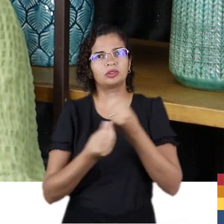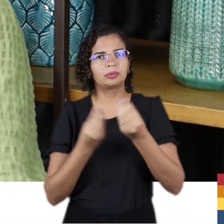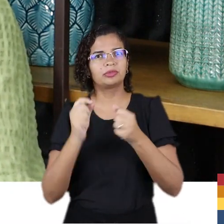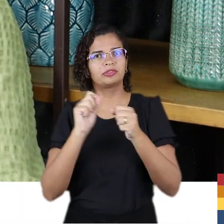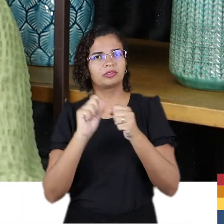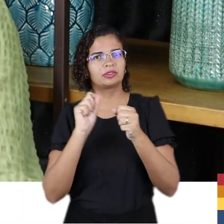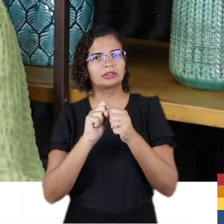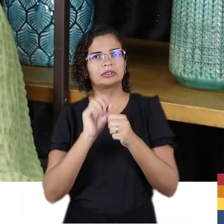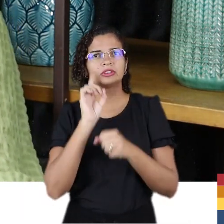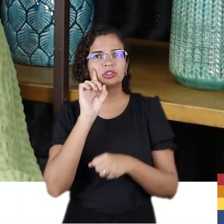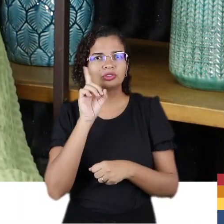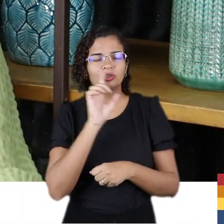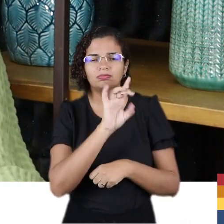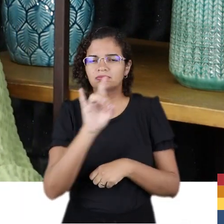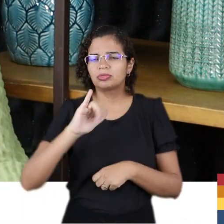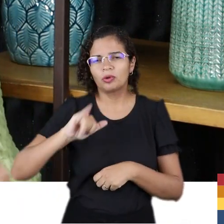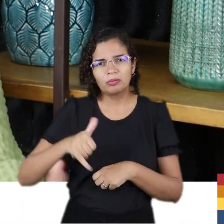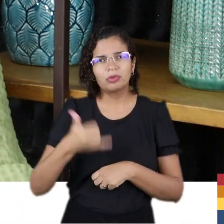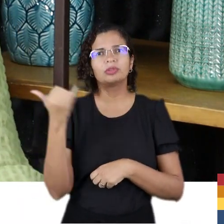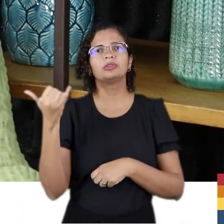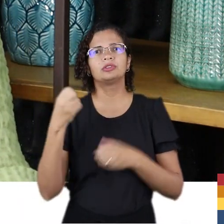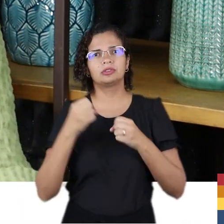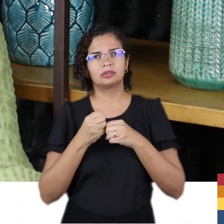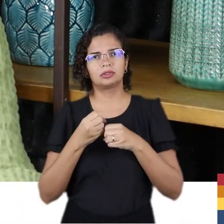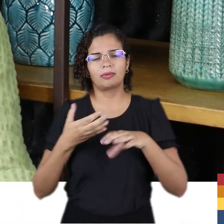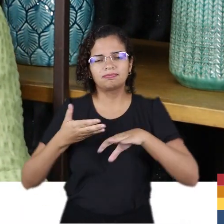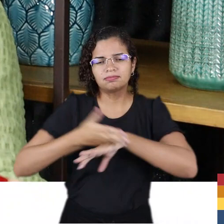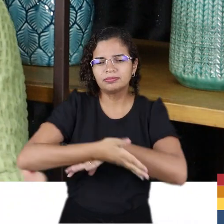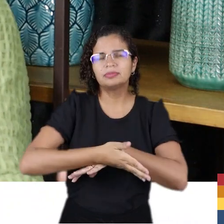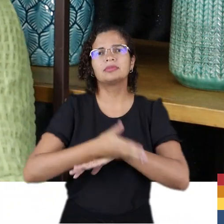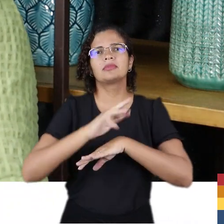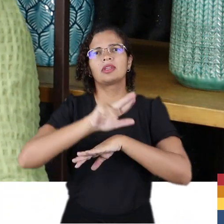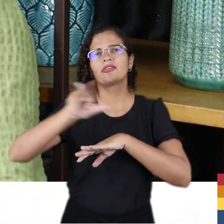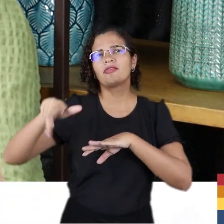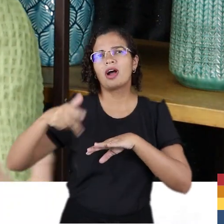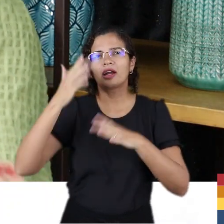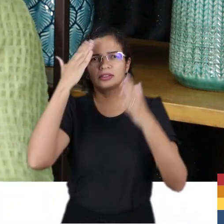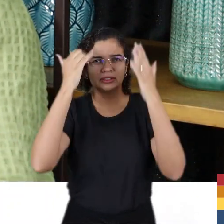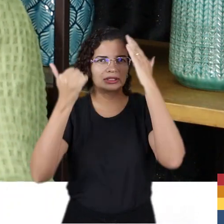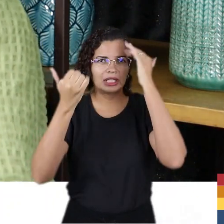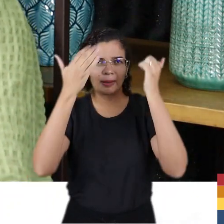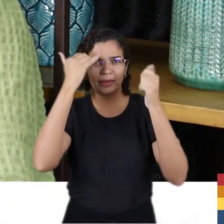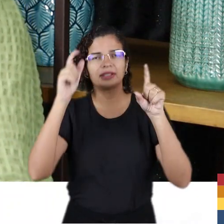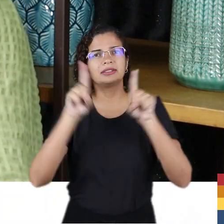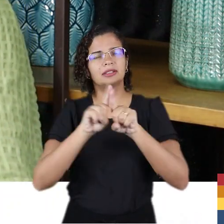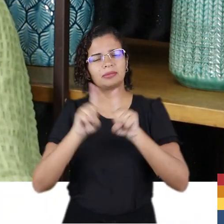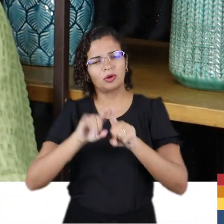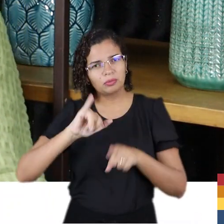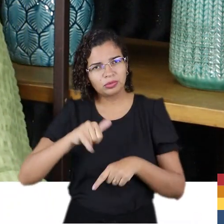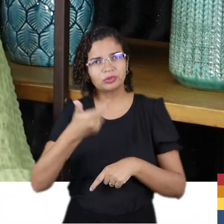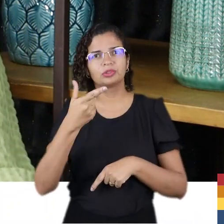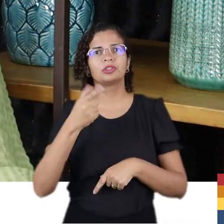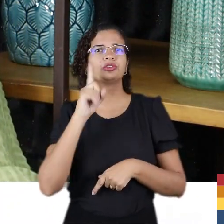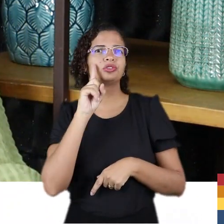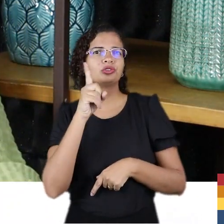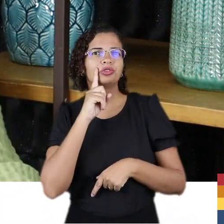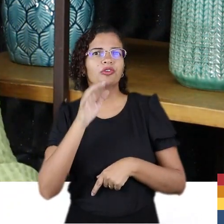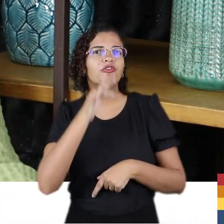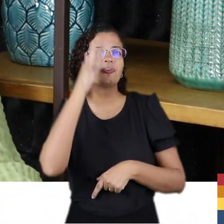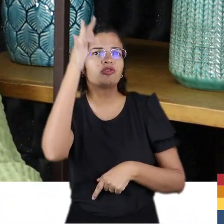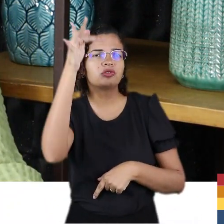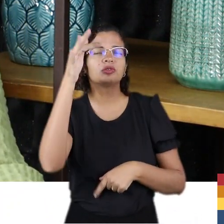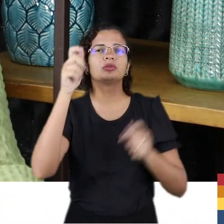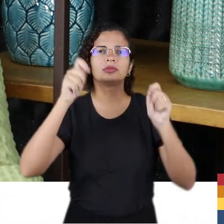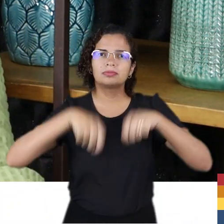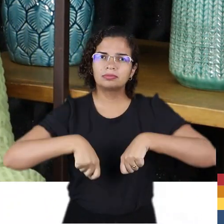De oportunidade, de acesso a campos do saber e a oportunidades na sua perspectiva futura, Tudo como você